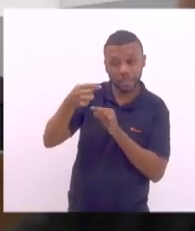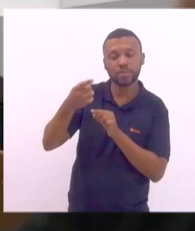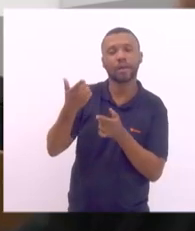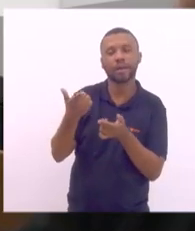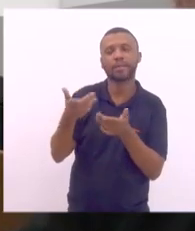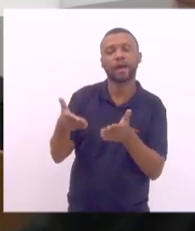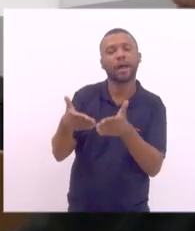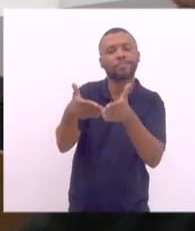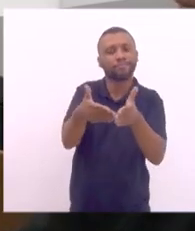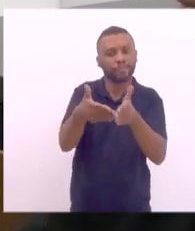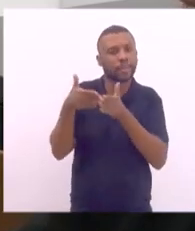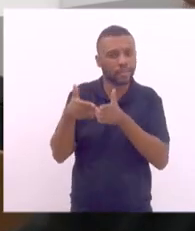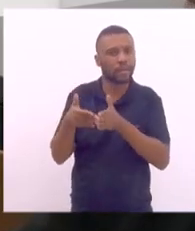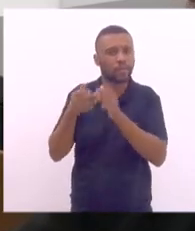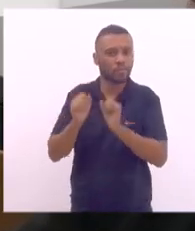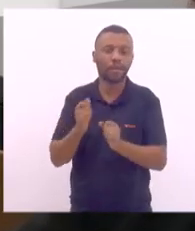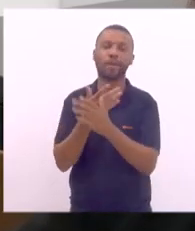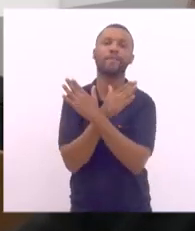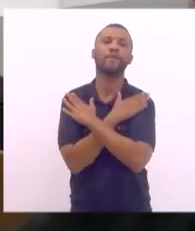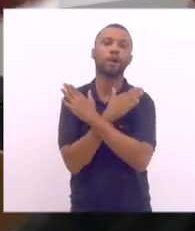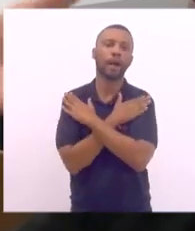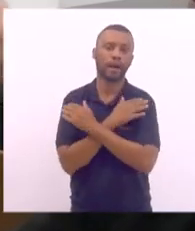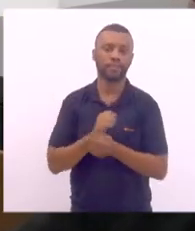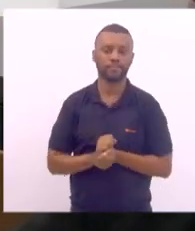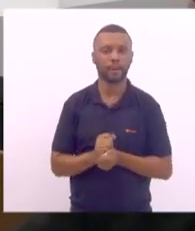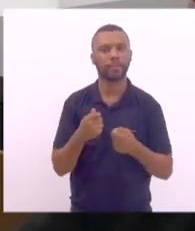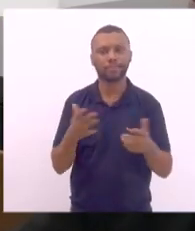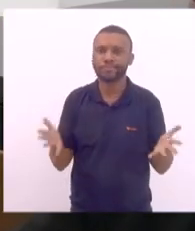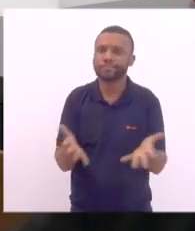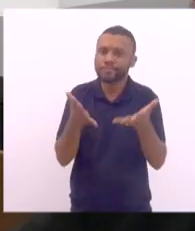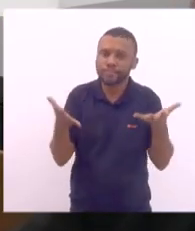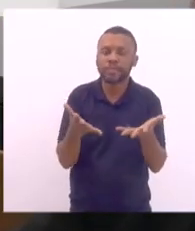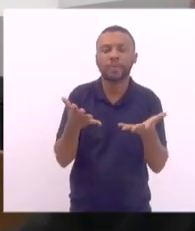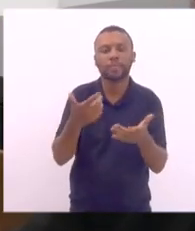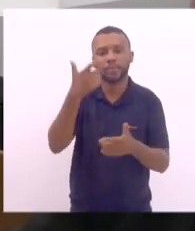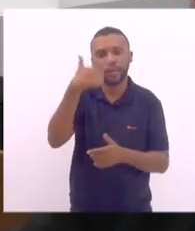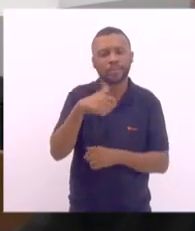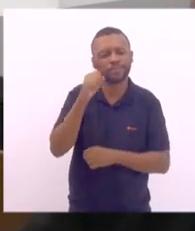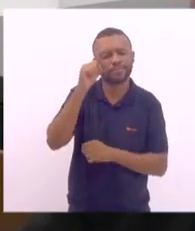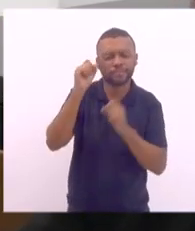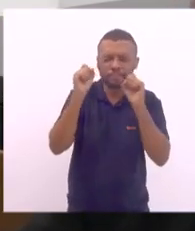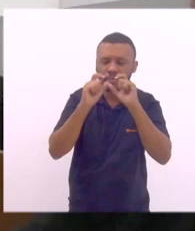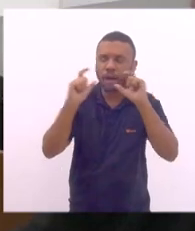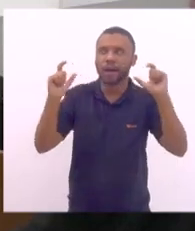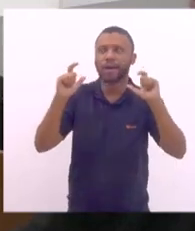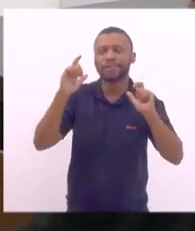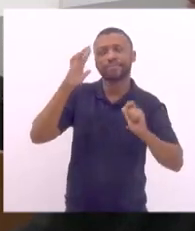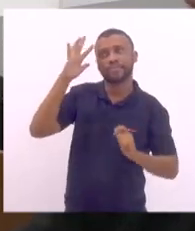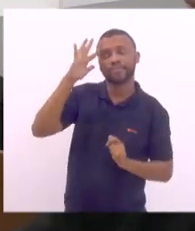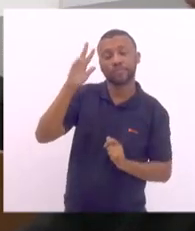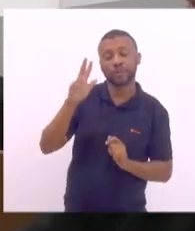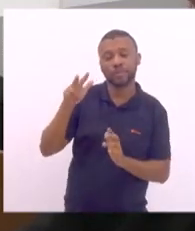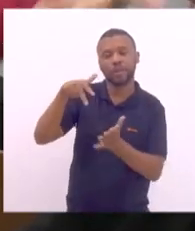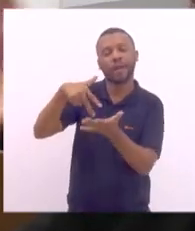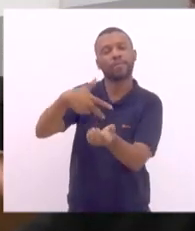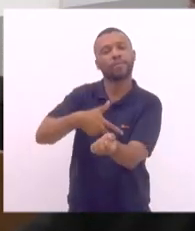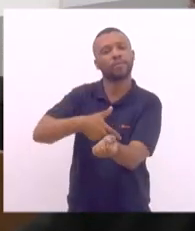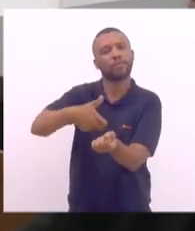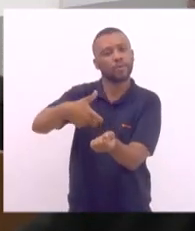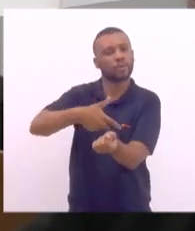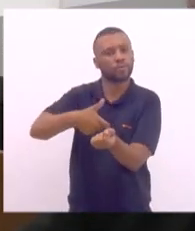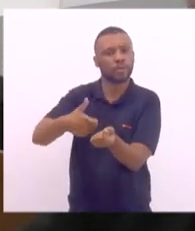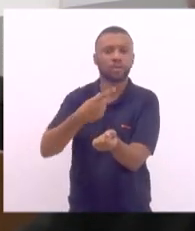ter incentivo para que as pessoas possam acordar e amanhecer e falar assim, poxa, eu vou lá e vou fazer uma doação de